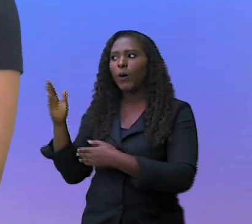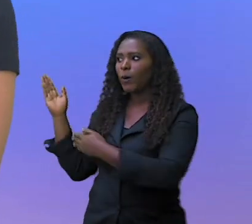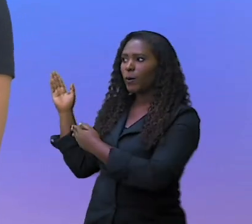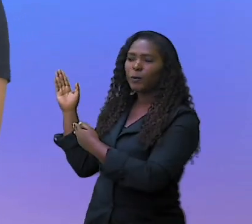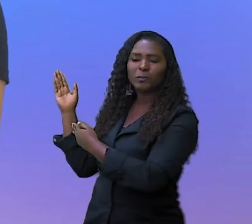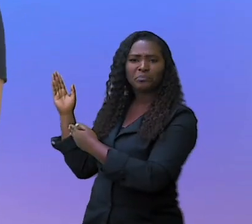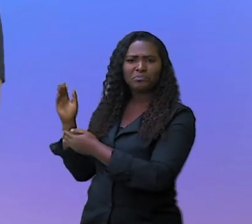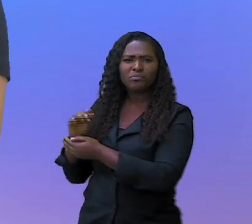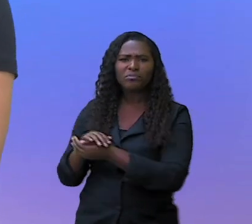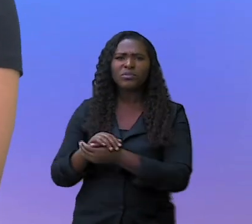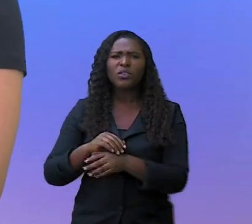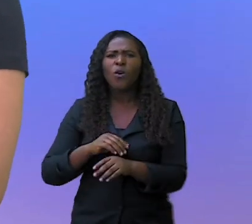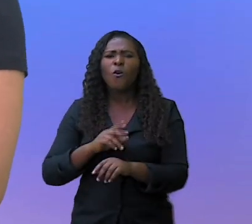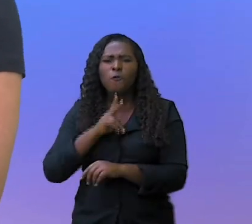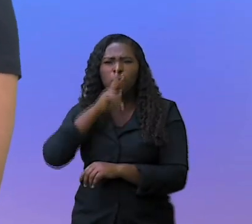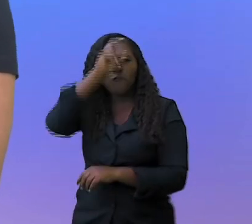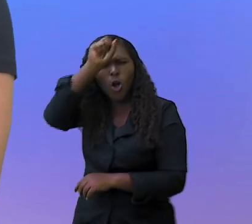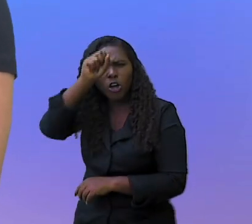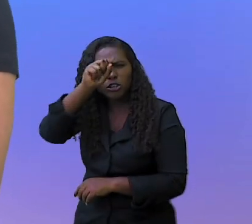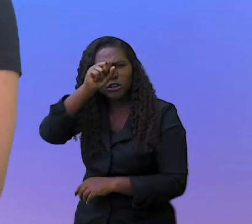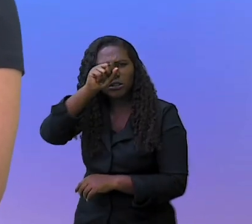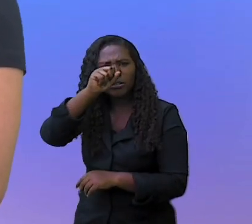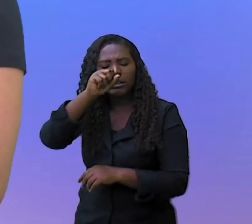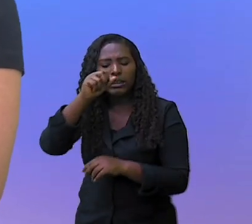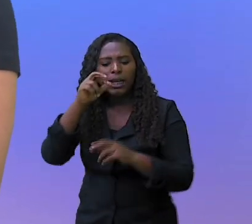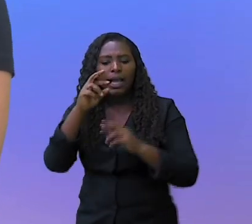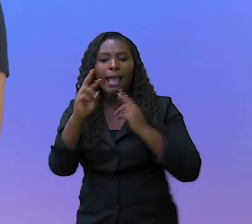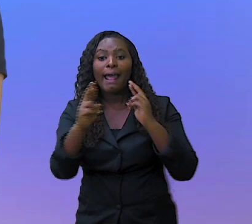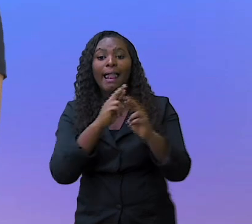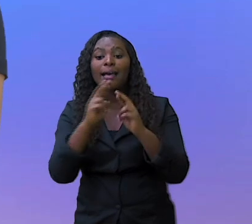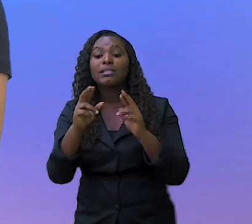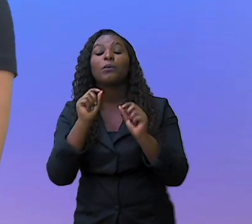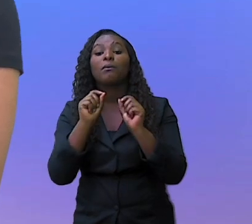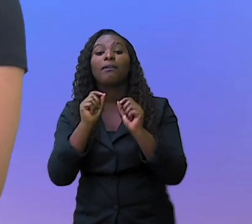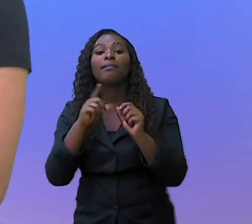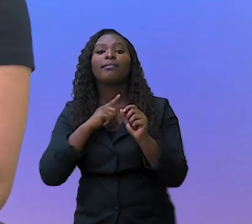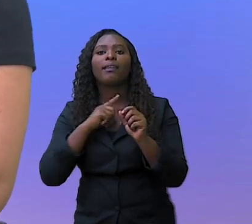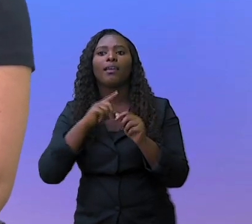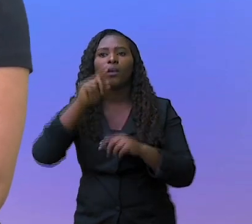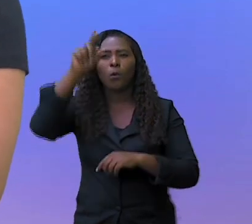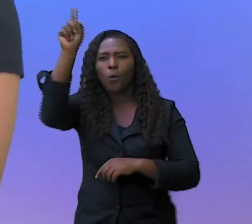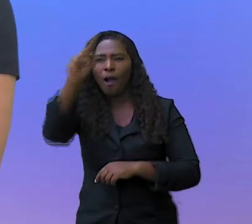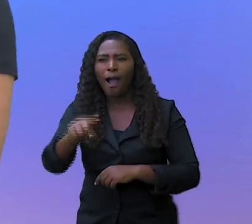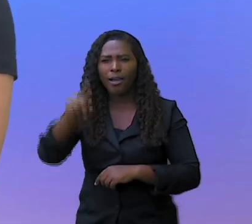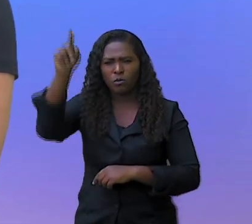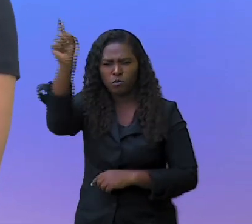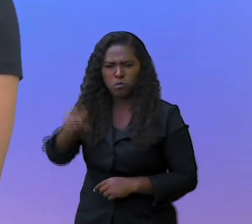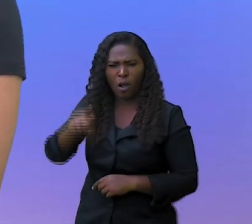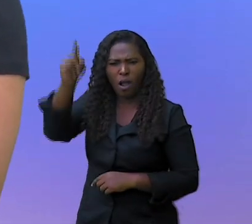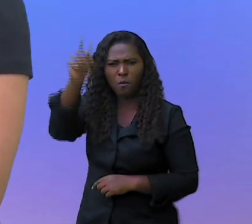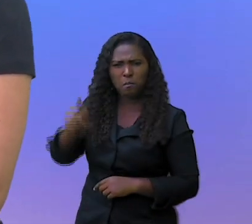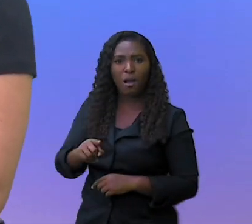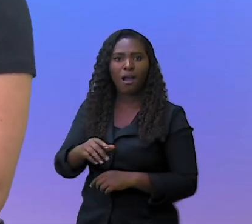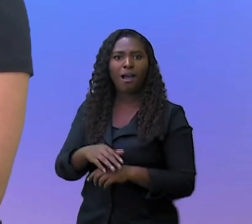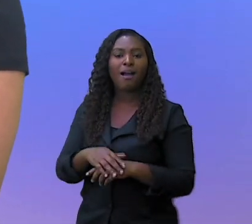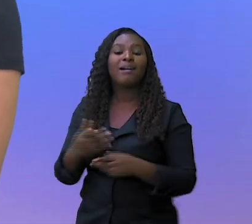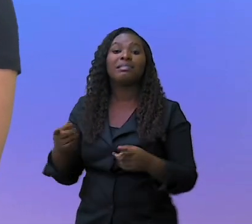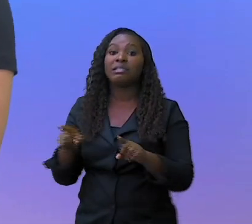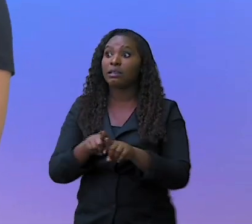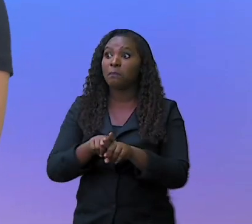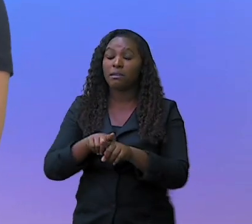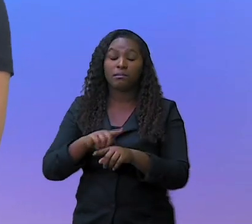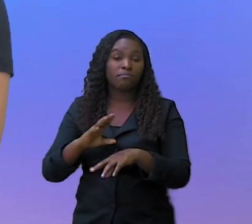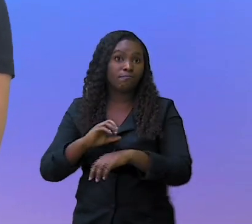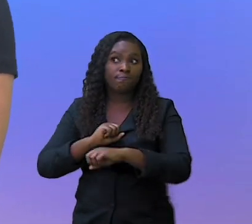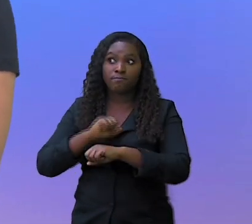Está tendo relação com o quê aí? Com a palavra raio, não é mesmo? Isso. E terrível? Terrível também tem